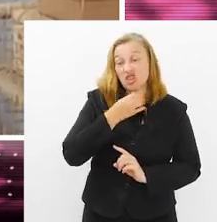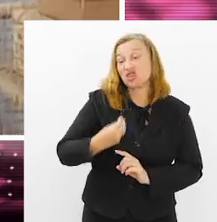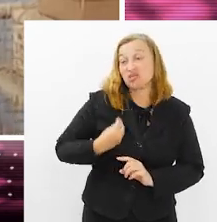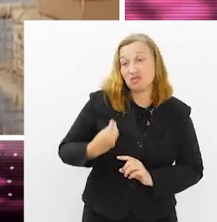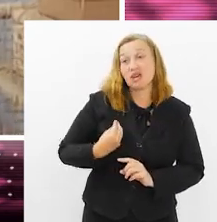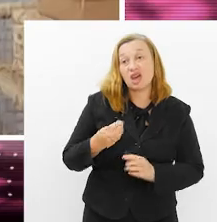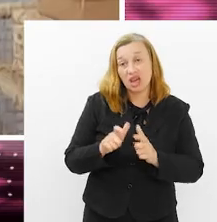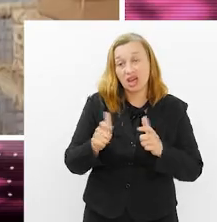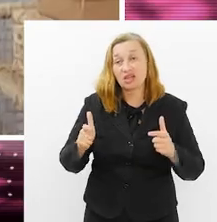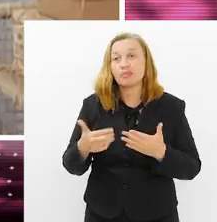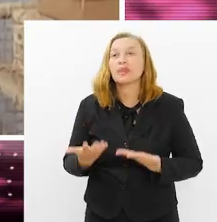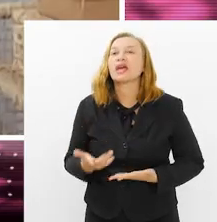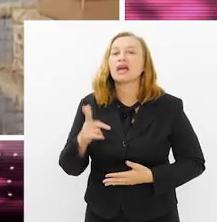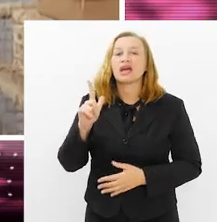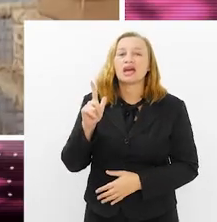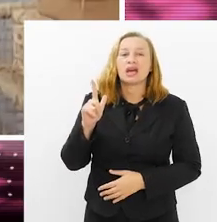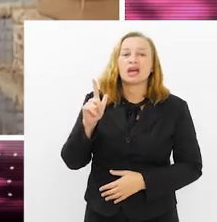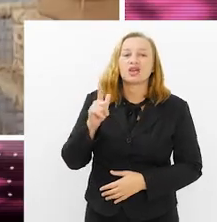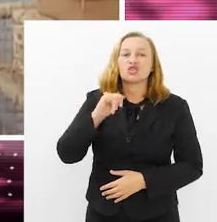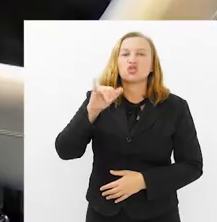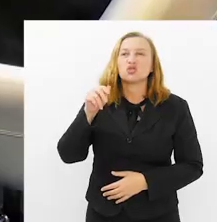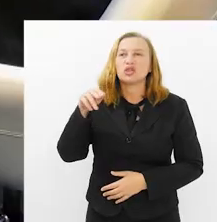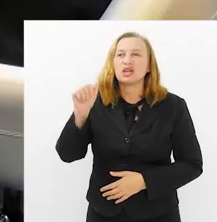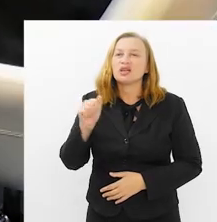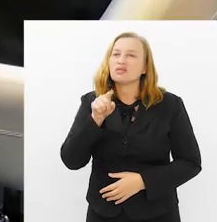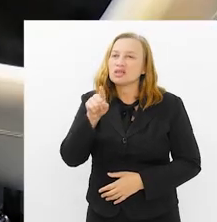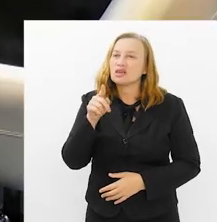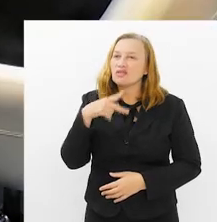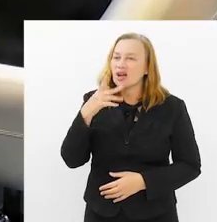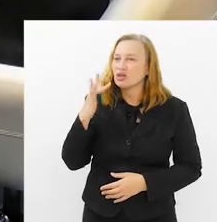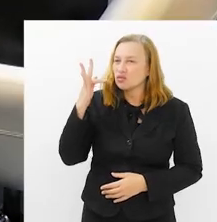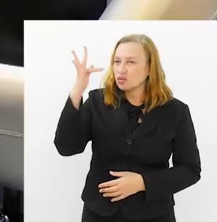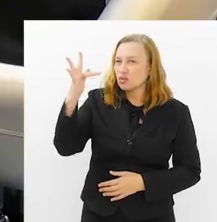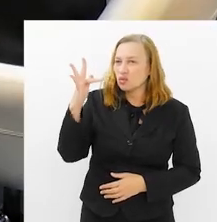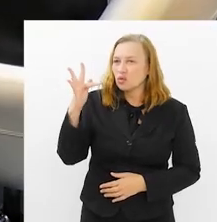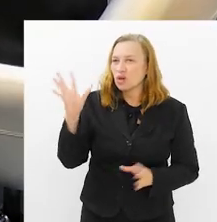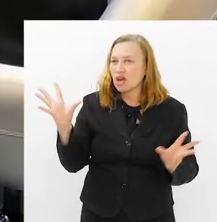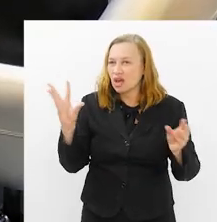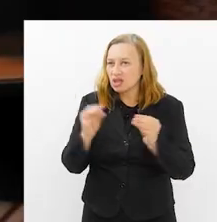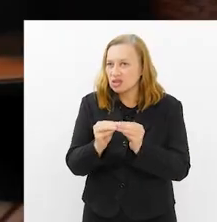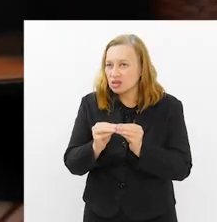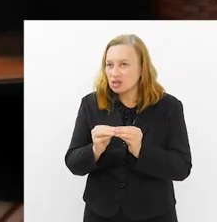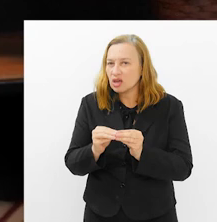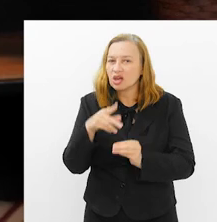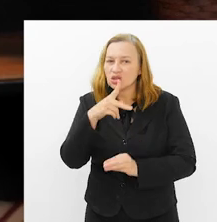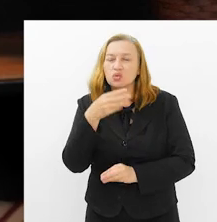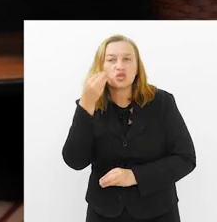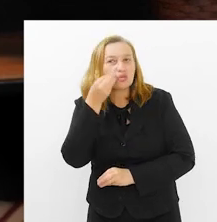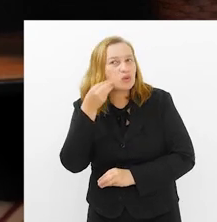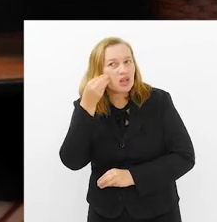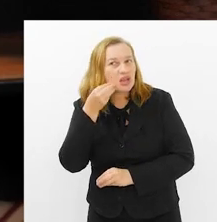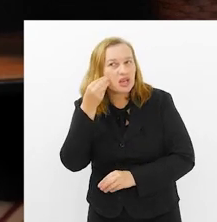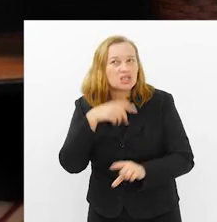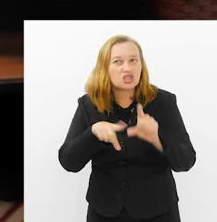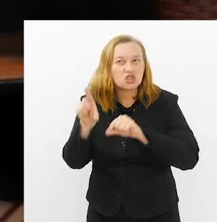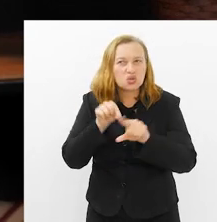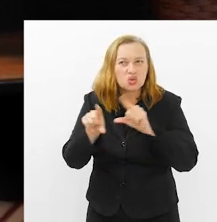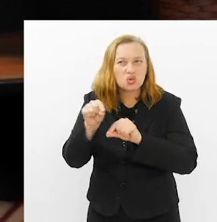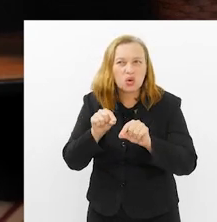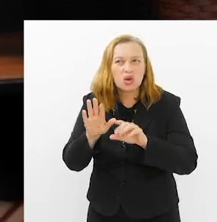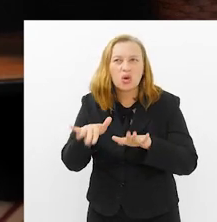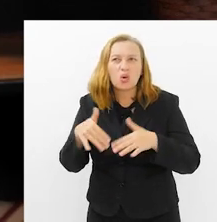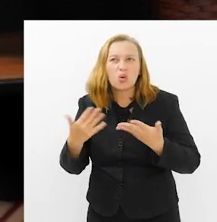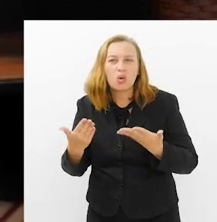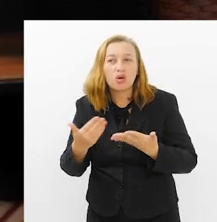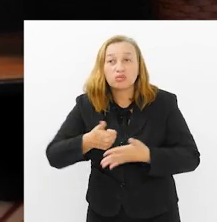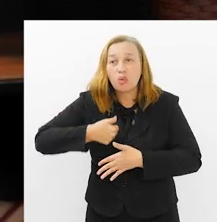frustração, de ter uma vida sem sentido é muito grande. Miriane, sem falar muito no futuro e resumidamente, na sua vivência,